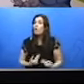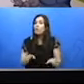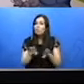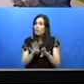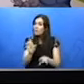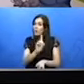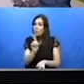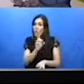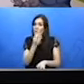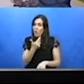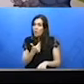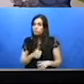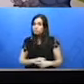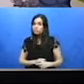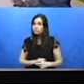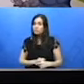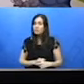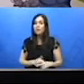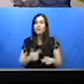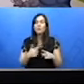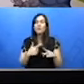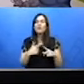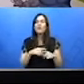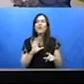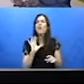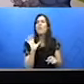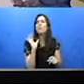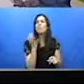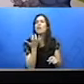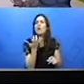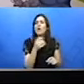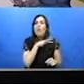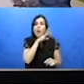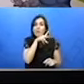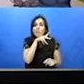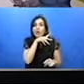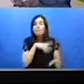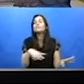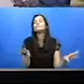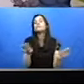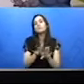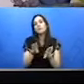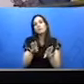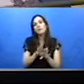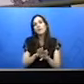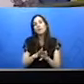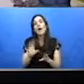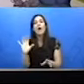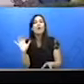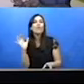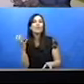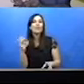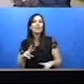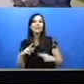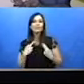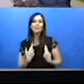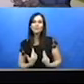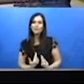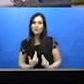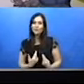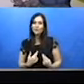humanos. Porque tudo o que acontece com os animais marinhos também pode acontecer com os seres humanos por causa